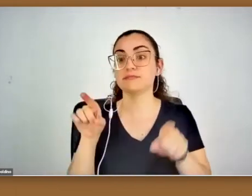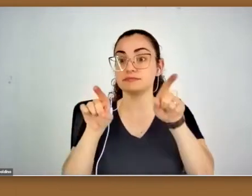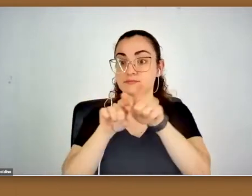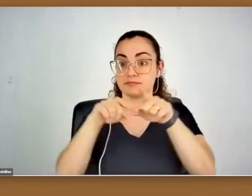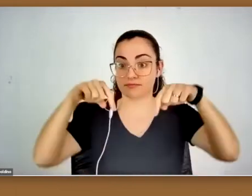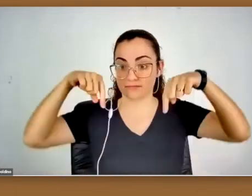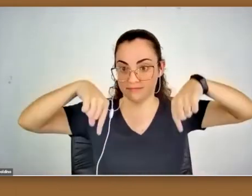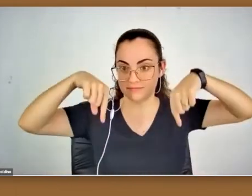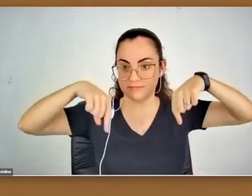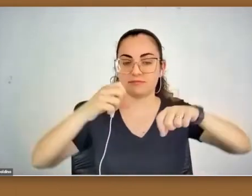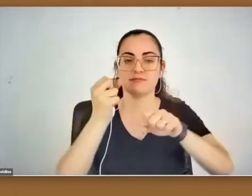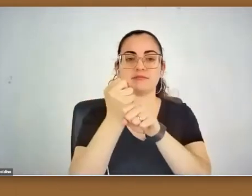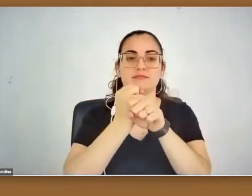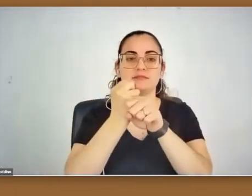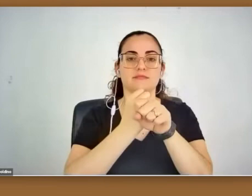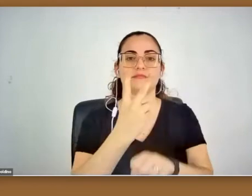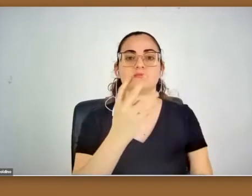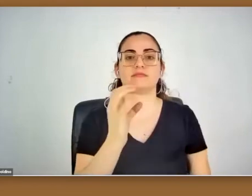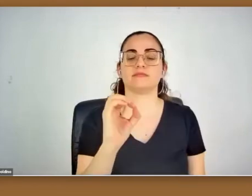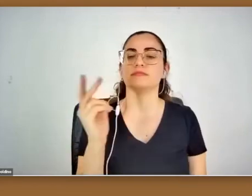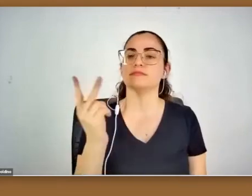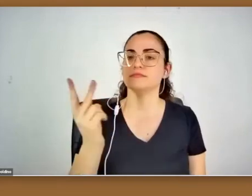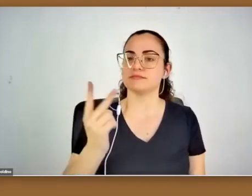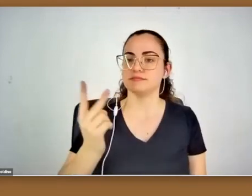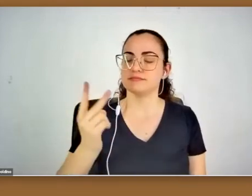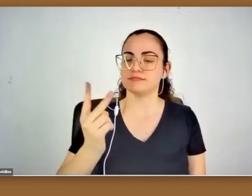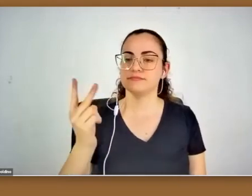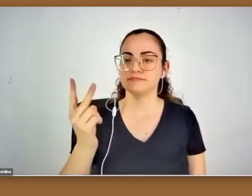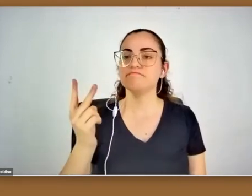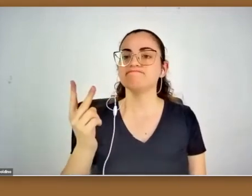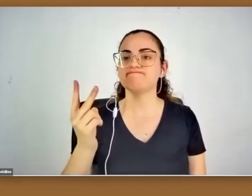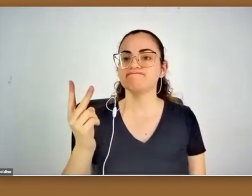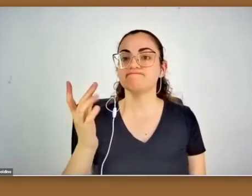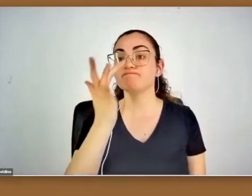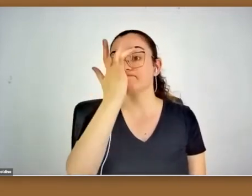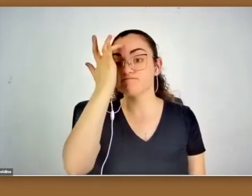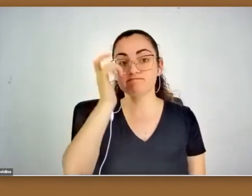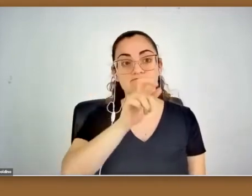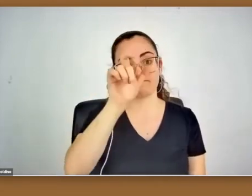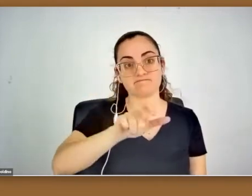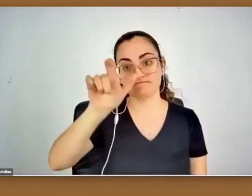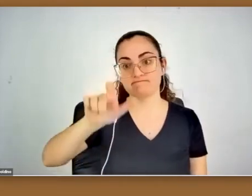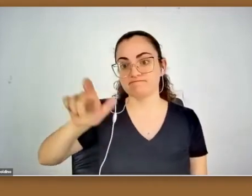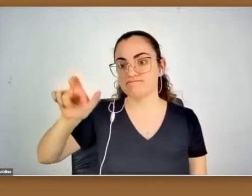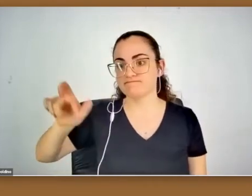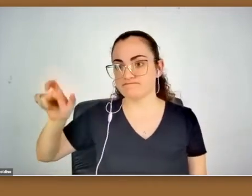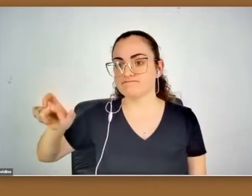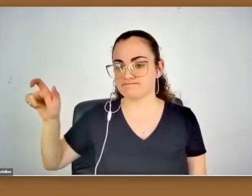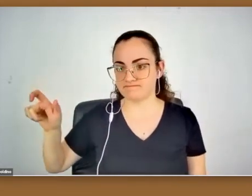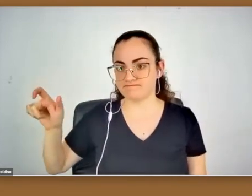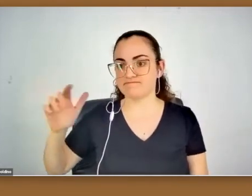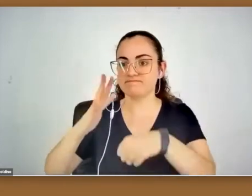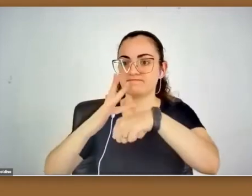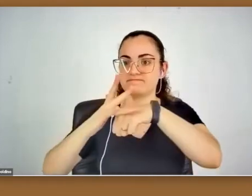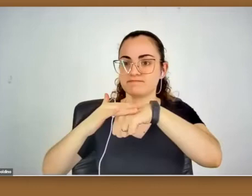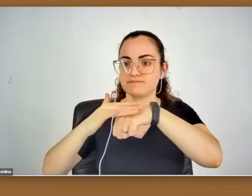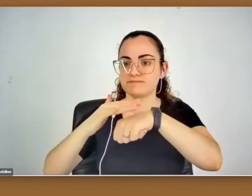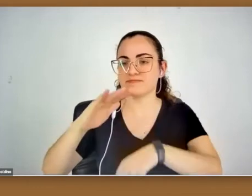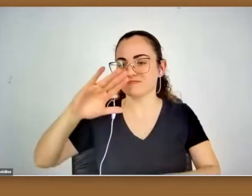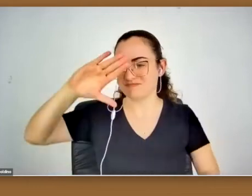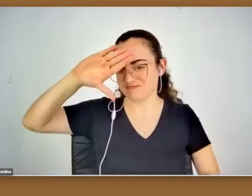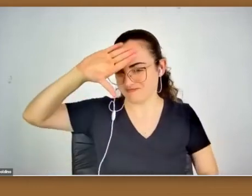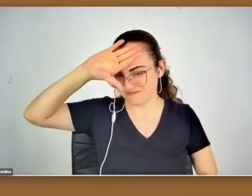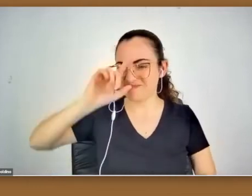é importantíssimo de você avaliar. Tá? A gente teve aqui, né, nesses triângulos aqui, casos em